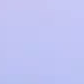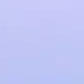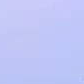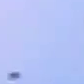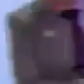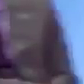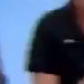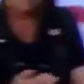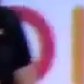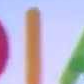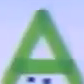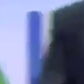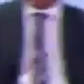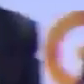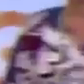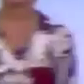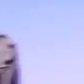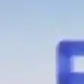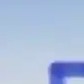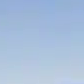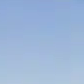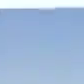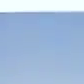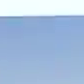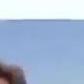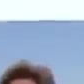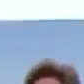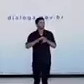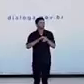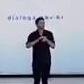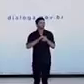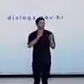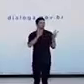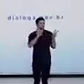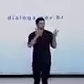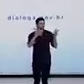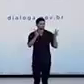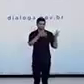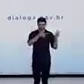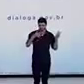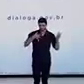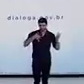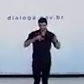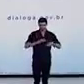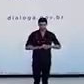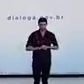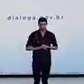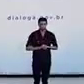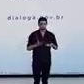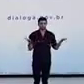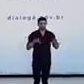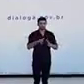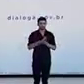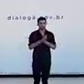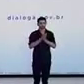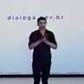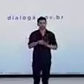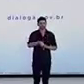nosso debate de hoje, nós vamos conversar, debater sobre saúde. E para esse